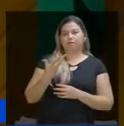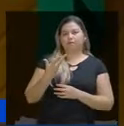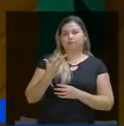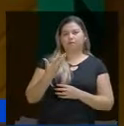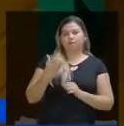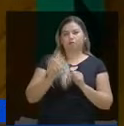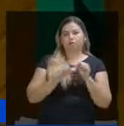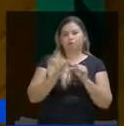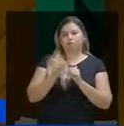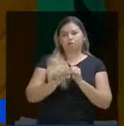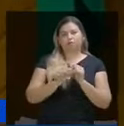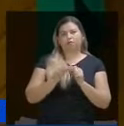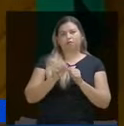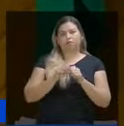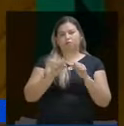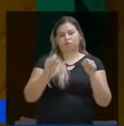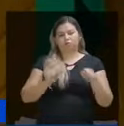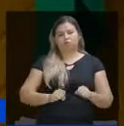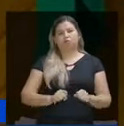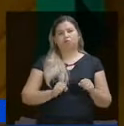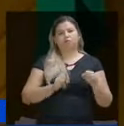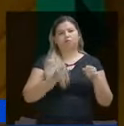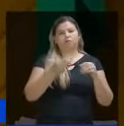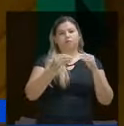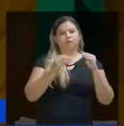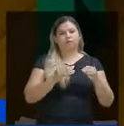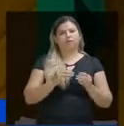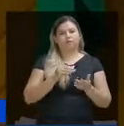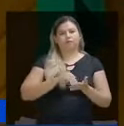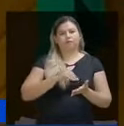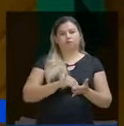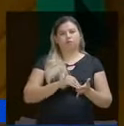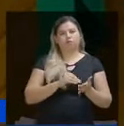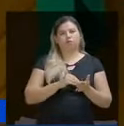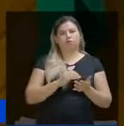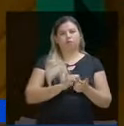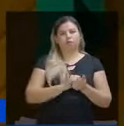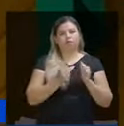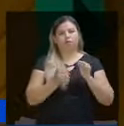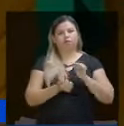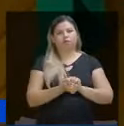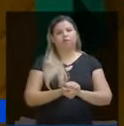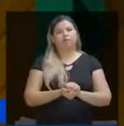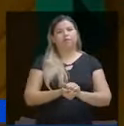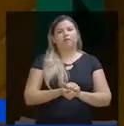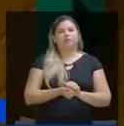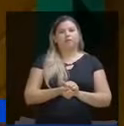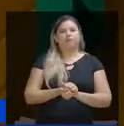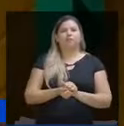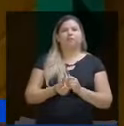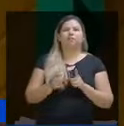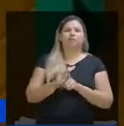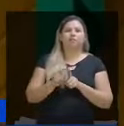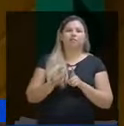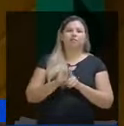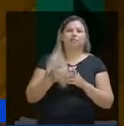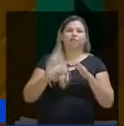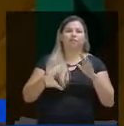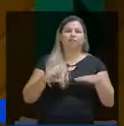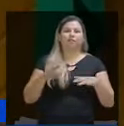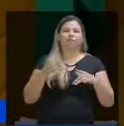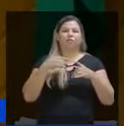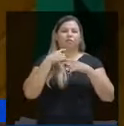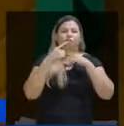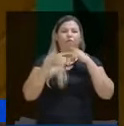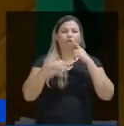sistema eletrônico, que, por falta desse aperfeiçoamento, há uma repercussão jurídica bastante relevante no registro